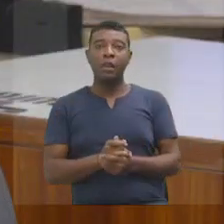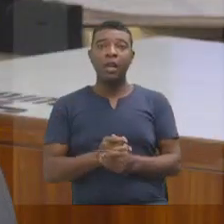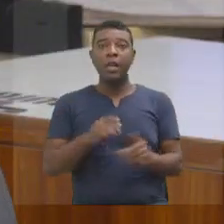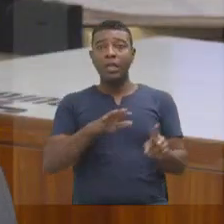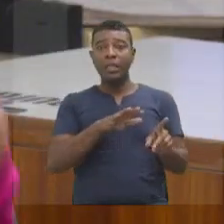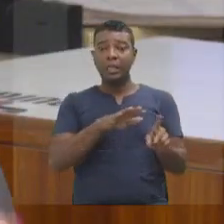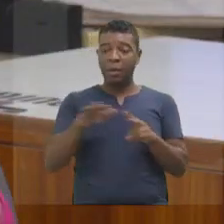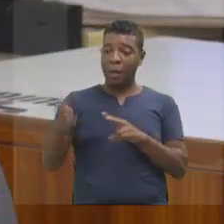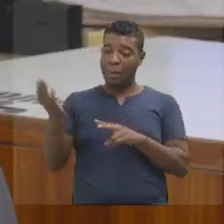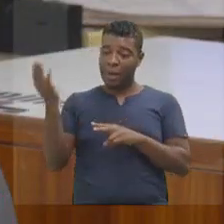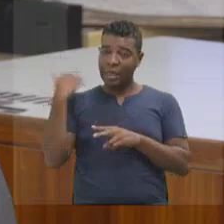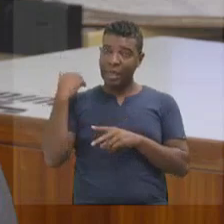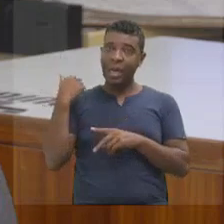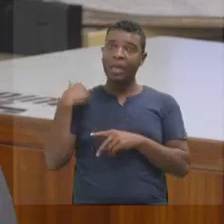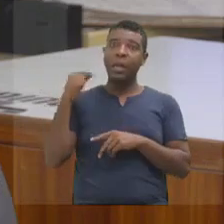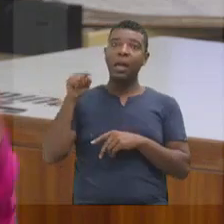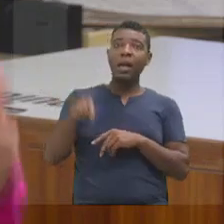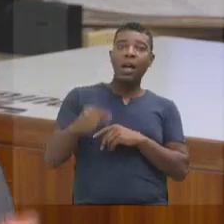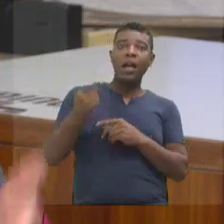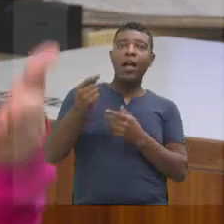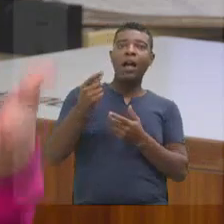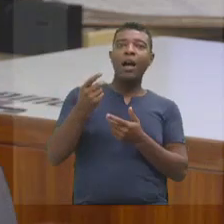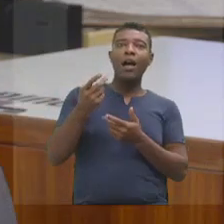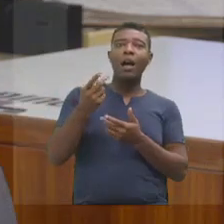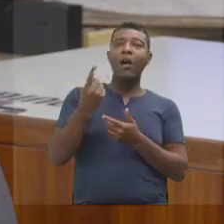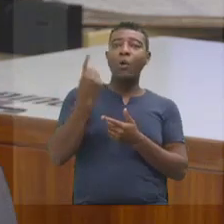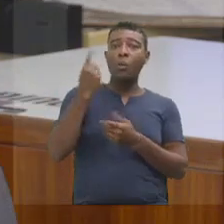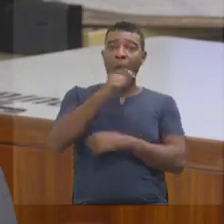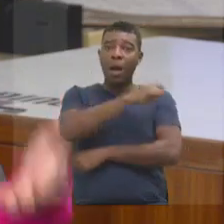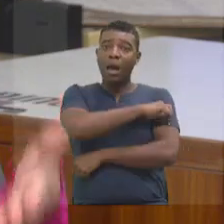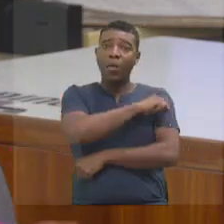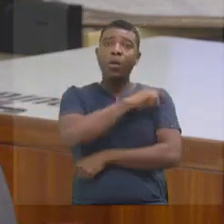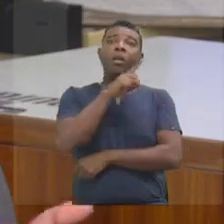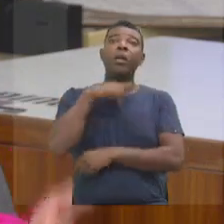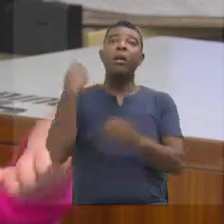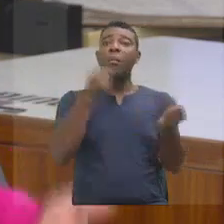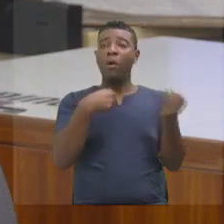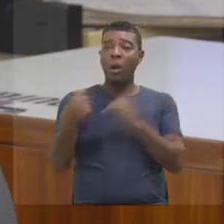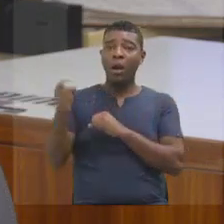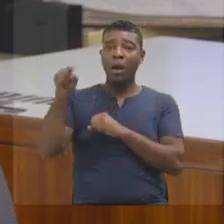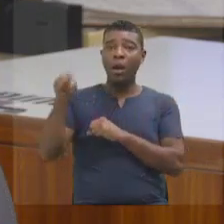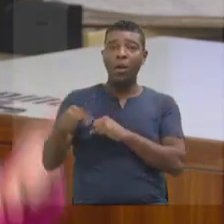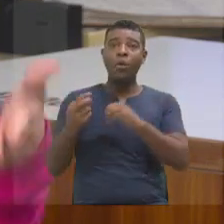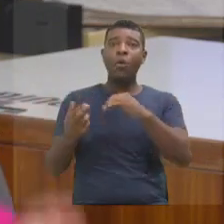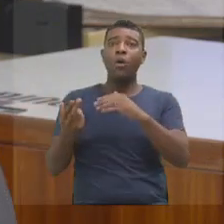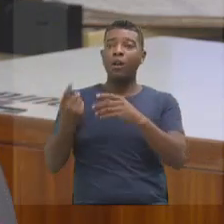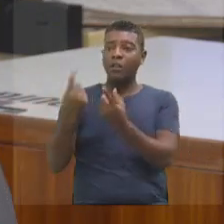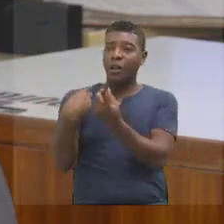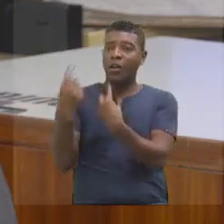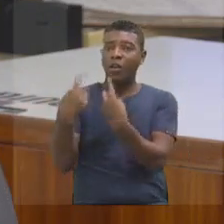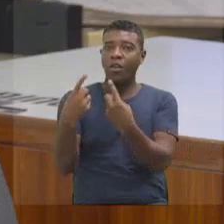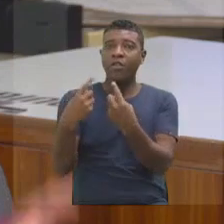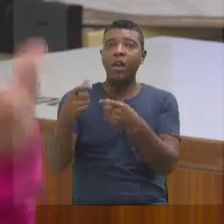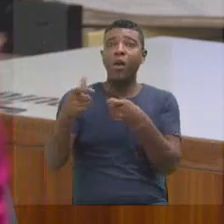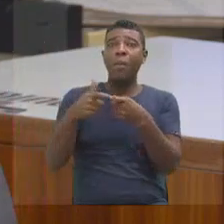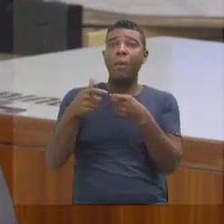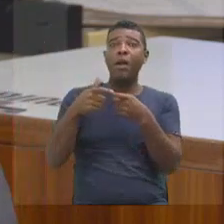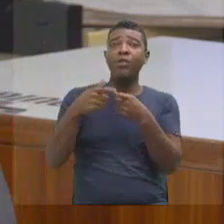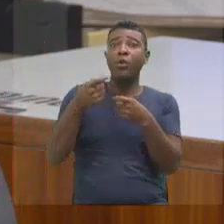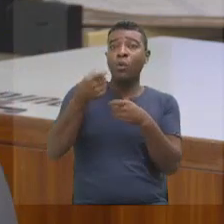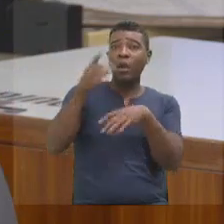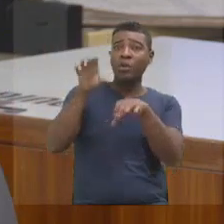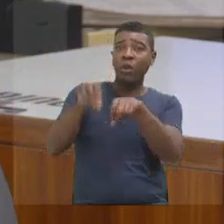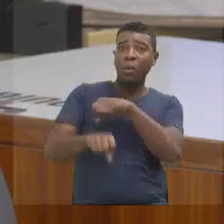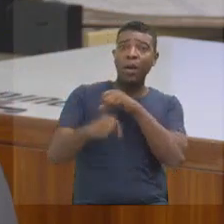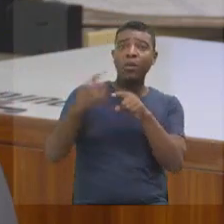da UFSJ onde Eu me formei inclusive morreu na rodovia um médico quase formado no décimo segundo período porque os